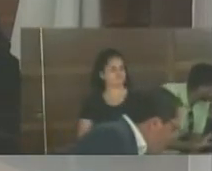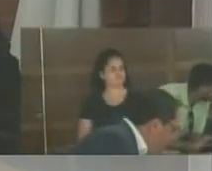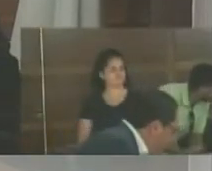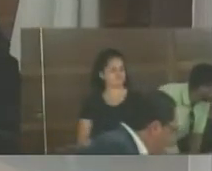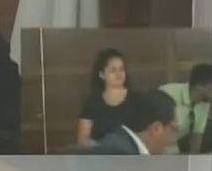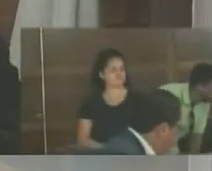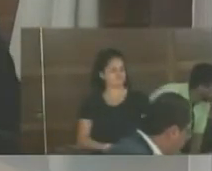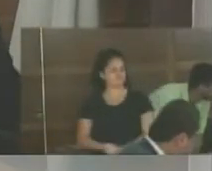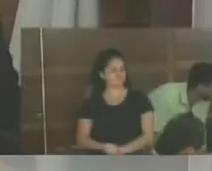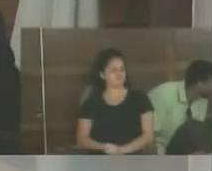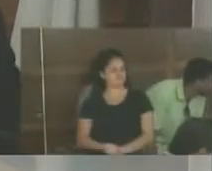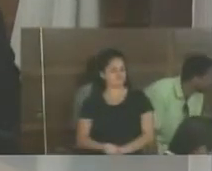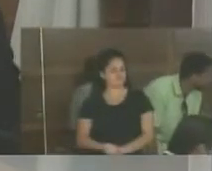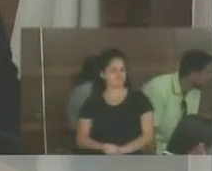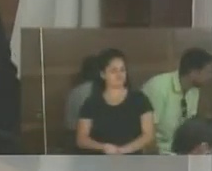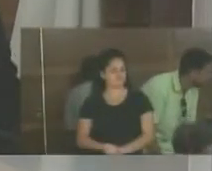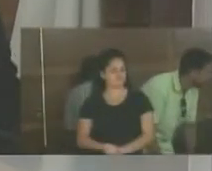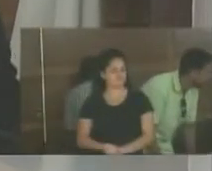proposituras, né?